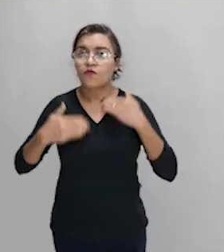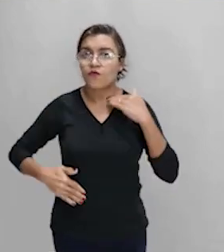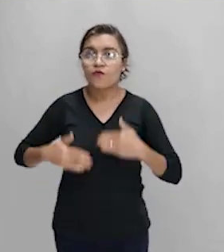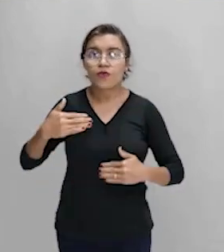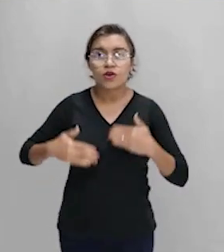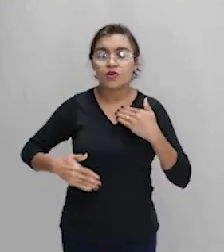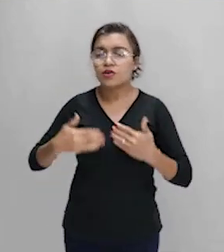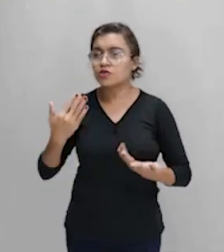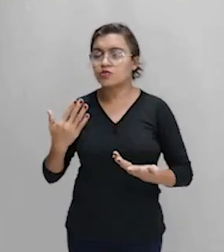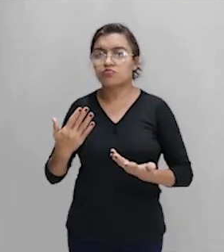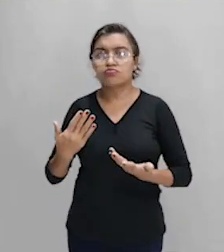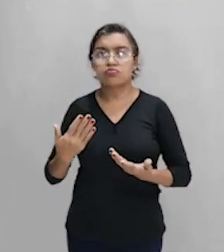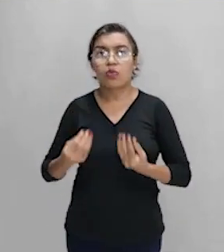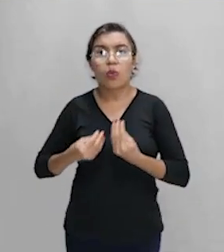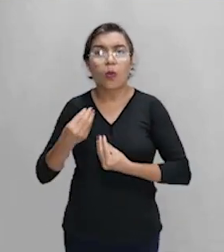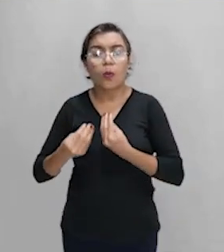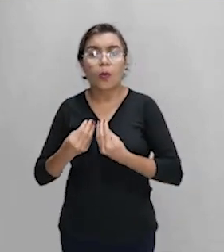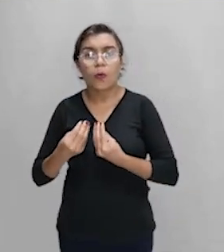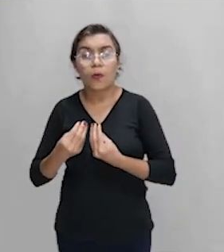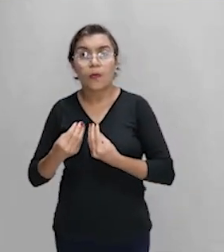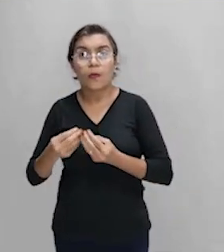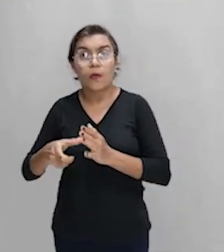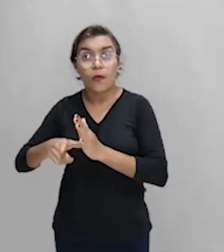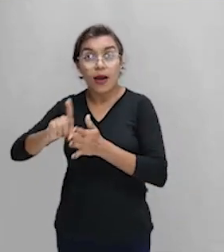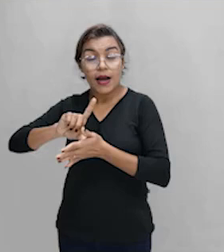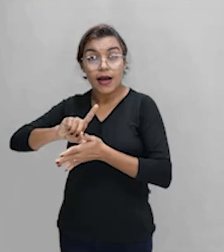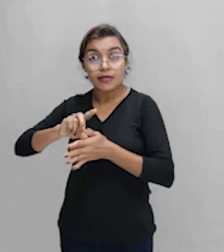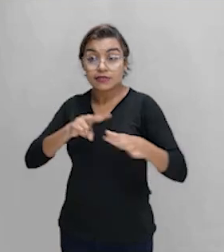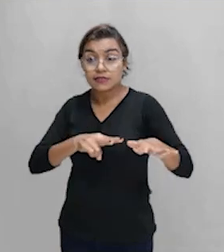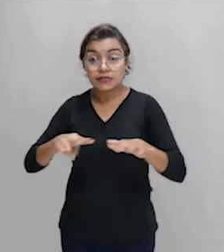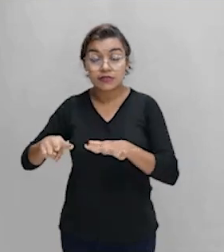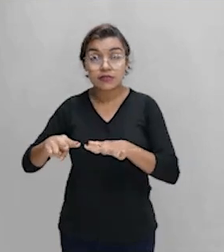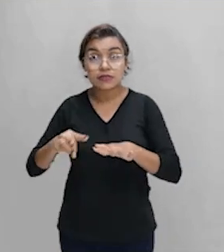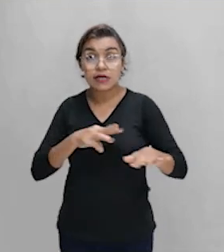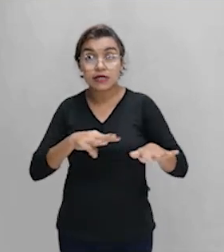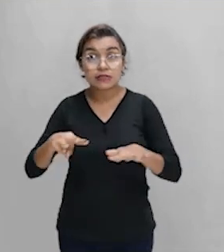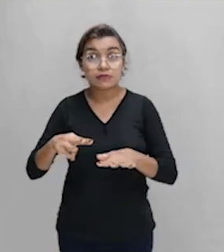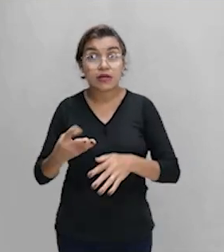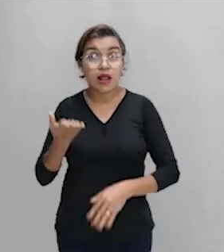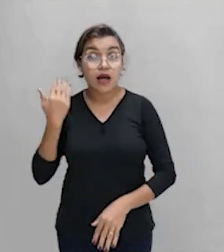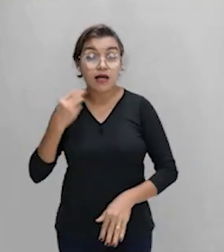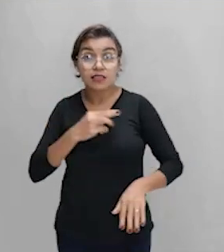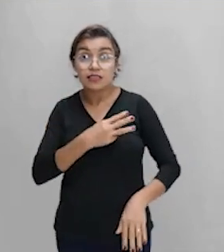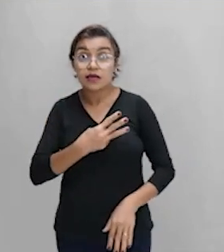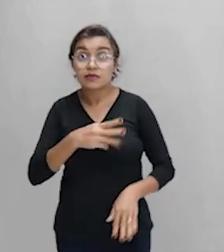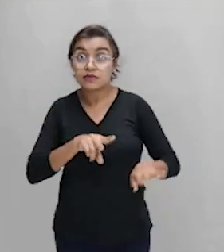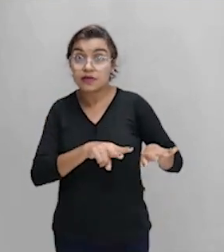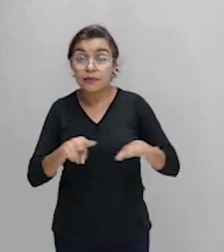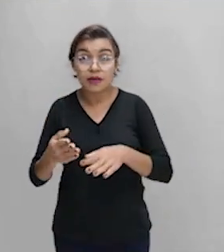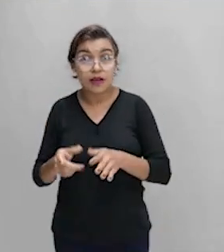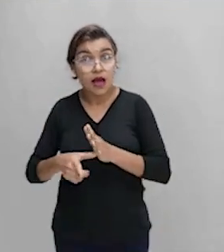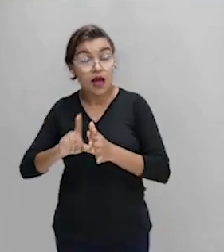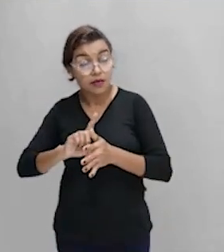da competição. Isso não é legal, umas 2, 3 semanas antes. Então, isso tudo tem que ser muito bem